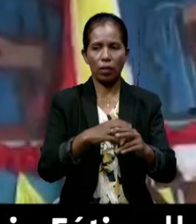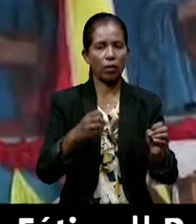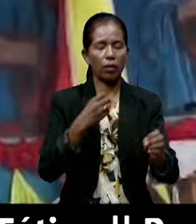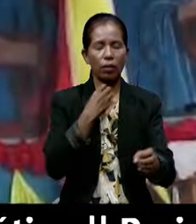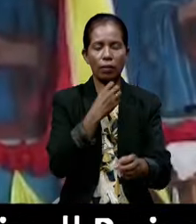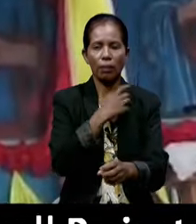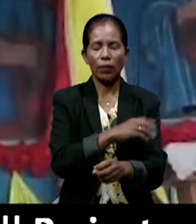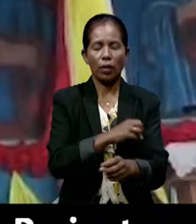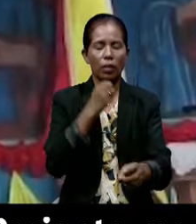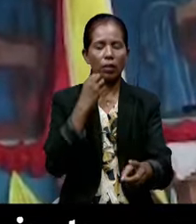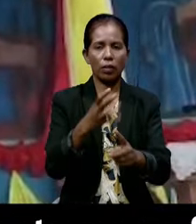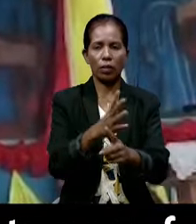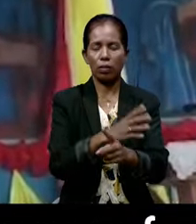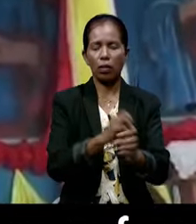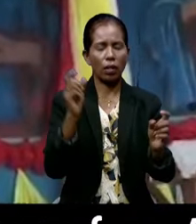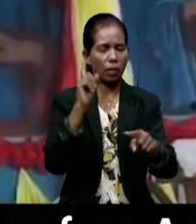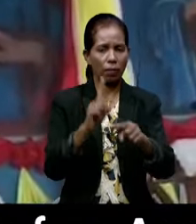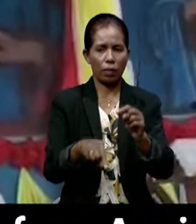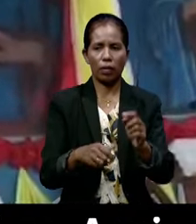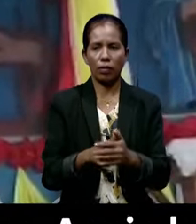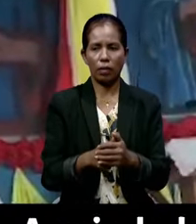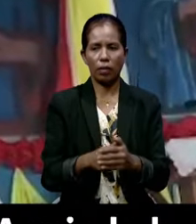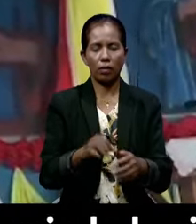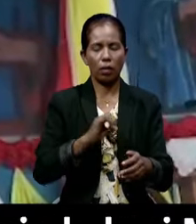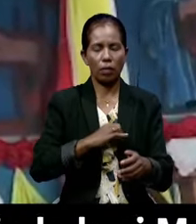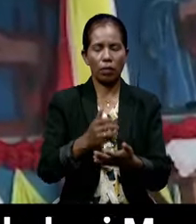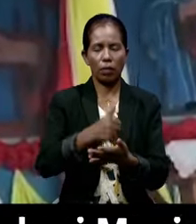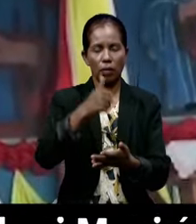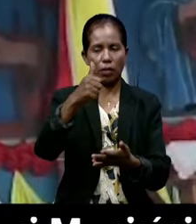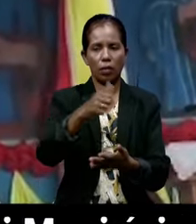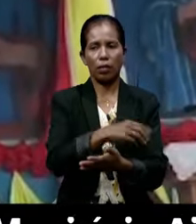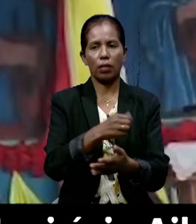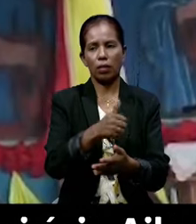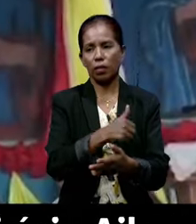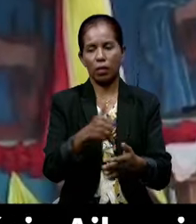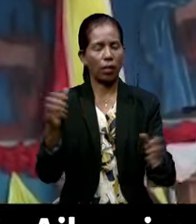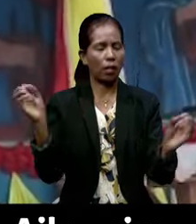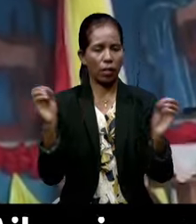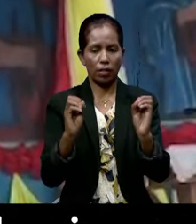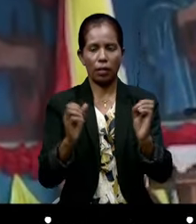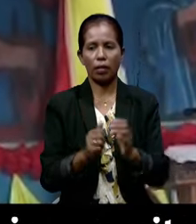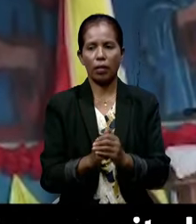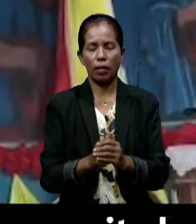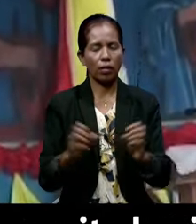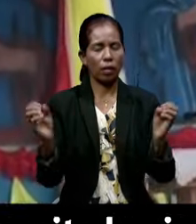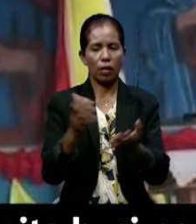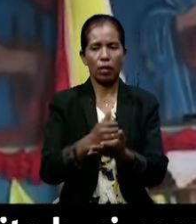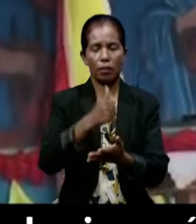kine. Lalu asal ne den hal makat say manu aman falika sil manu ina falika lah. Lama nang buat